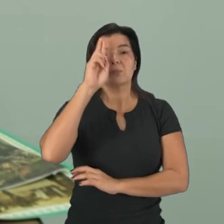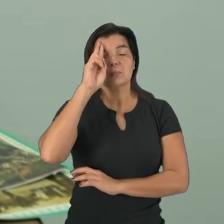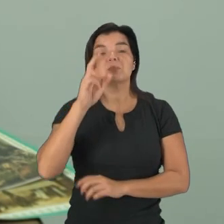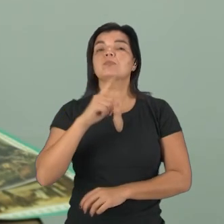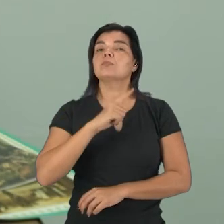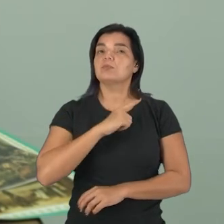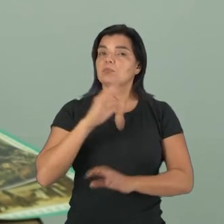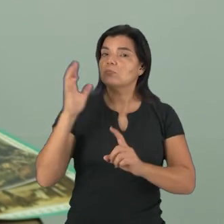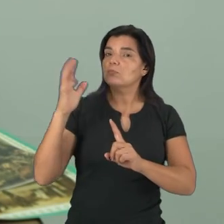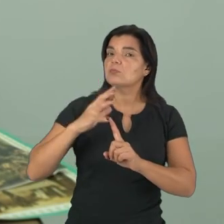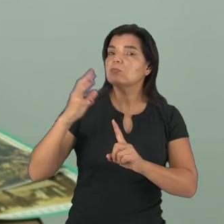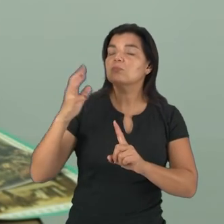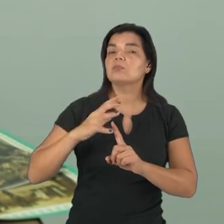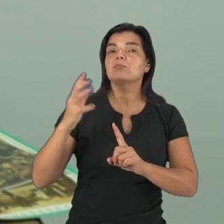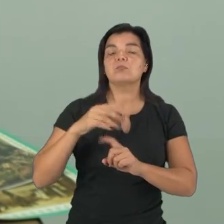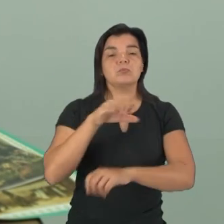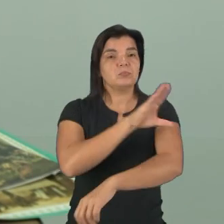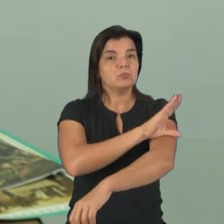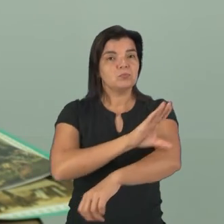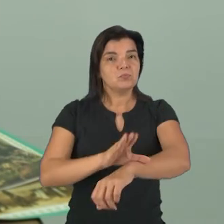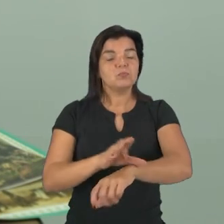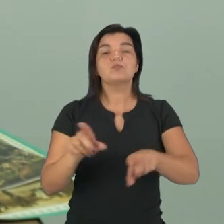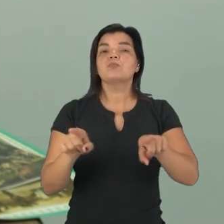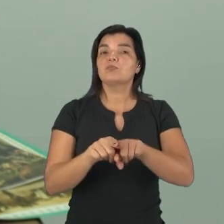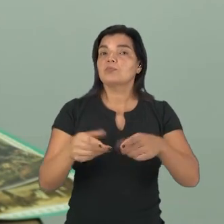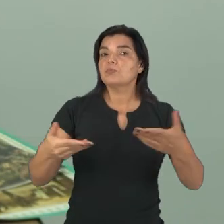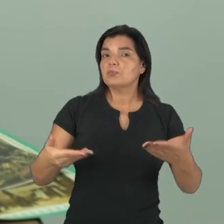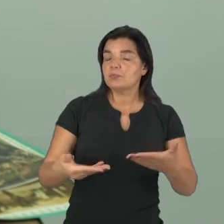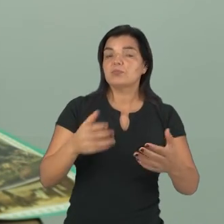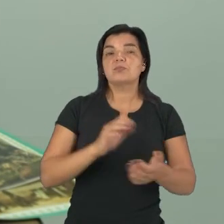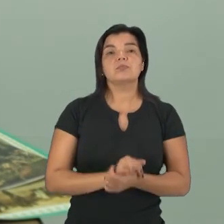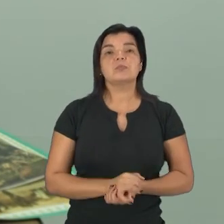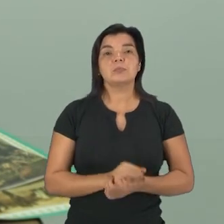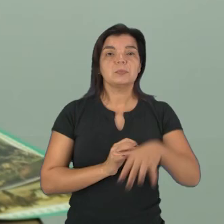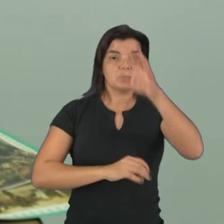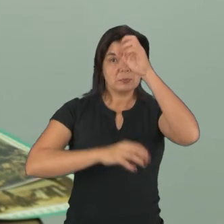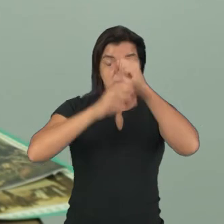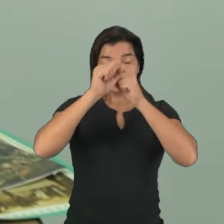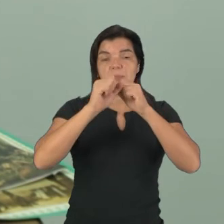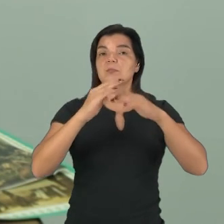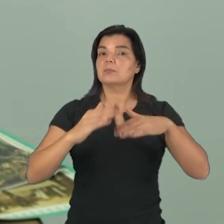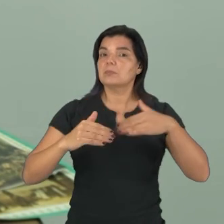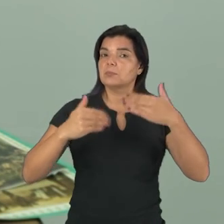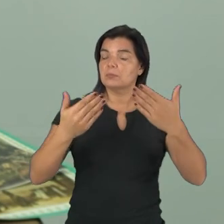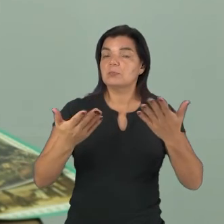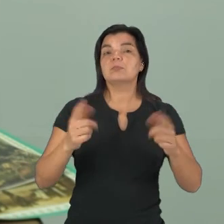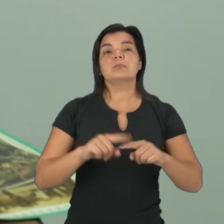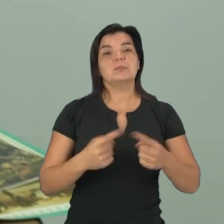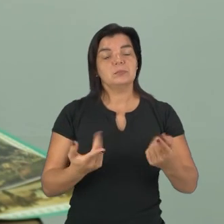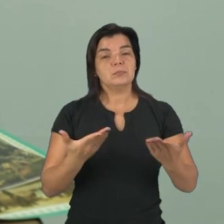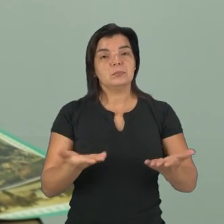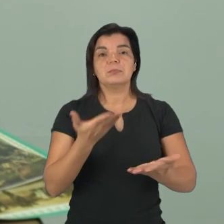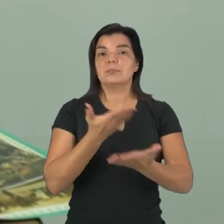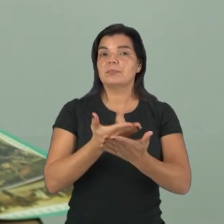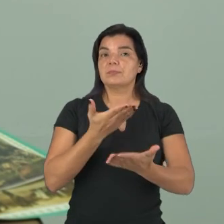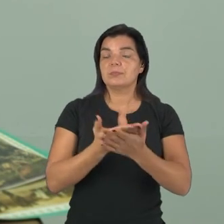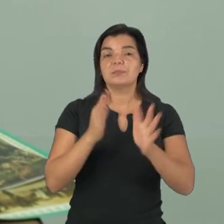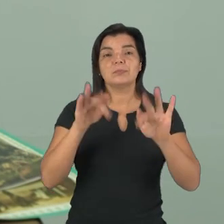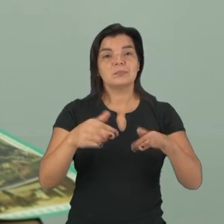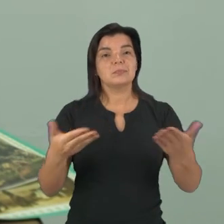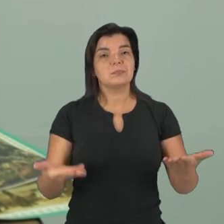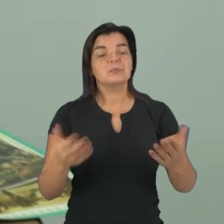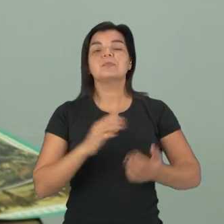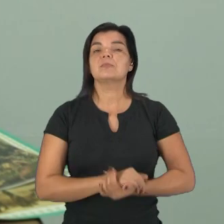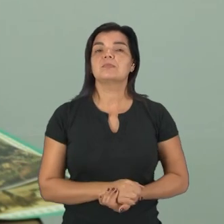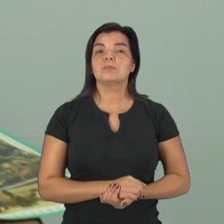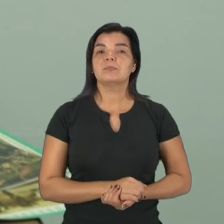ele também influenciou na nossa cultura e hoje nós vamos aprender mais um pouco sobre isso. Mas por enquanto, a nossa aula finaliza por